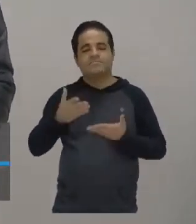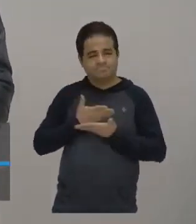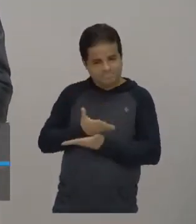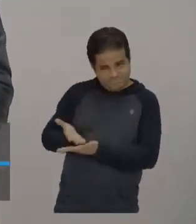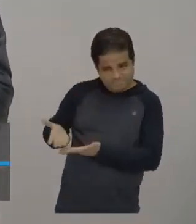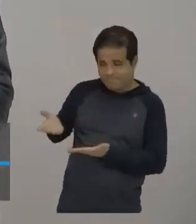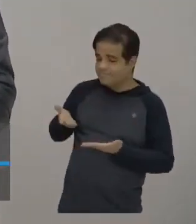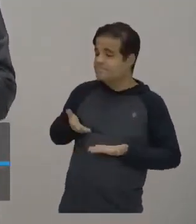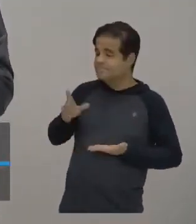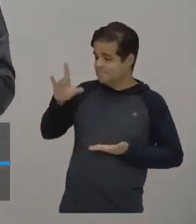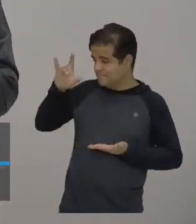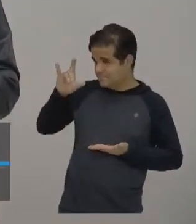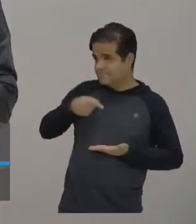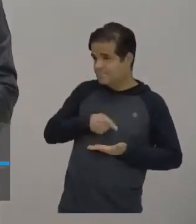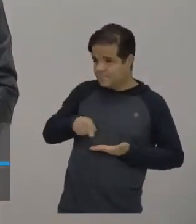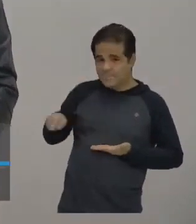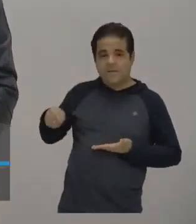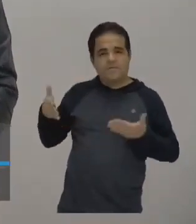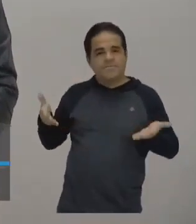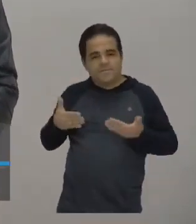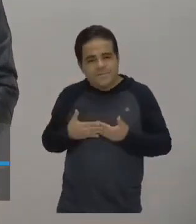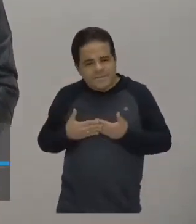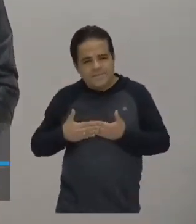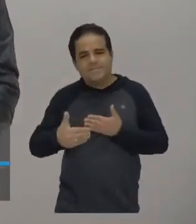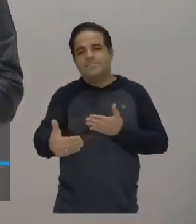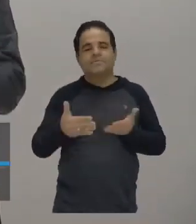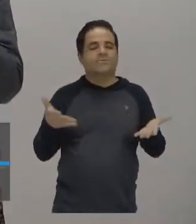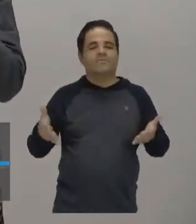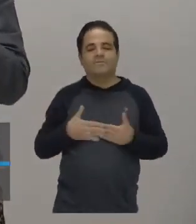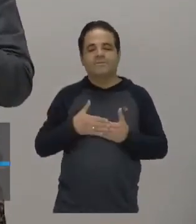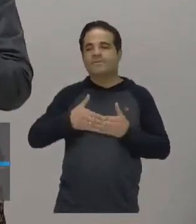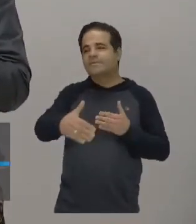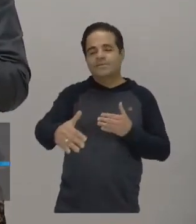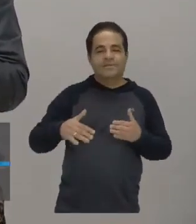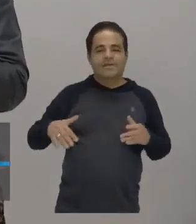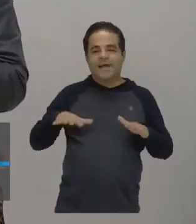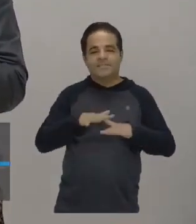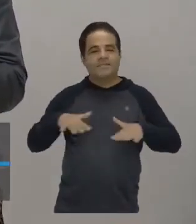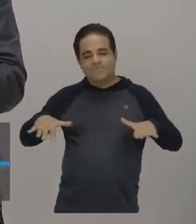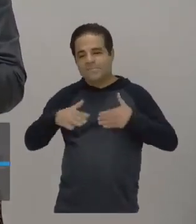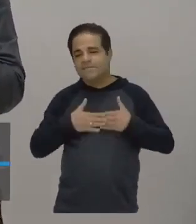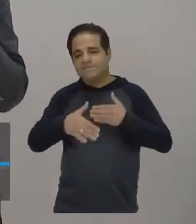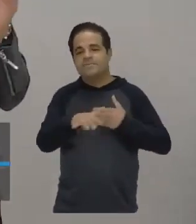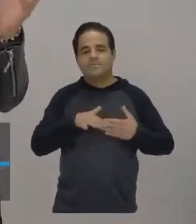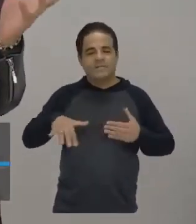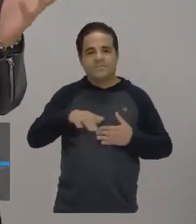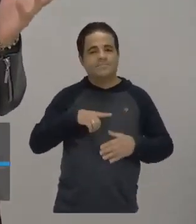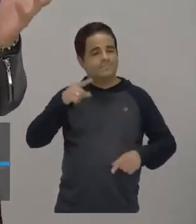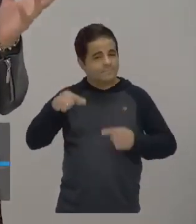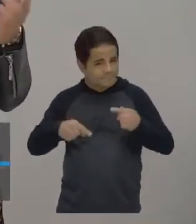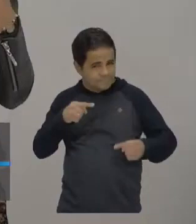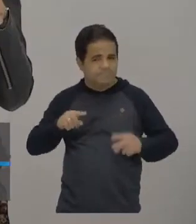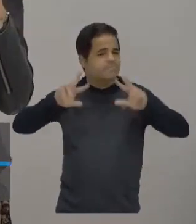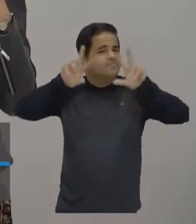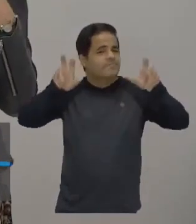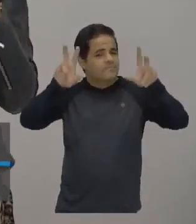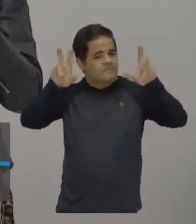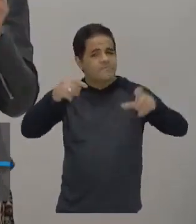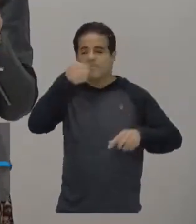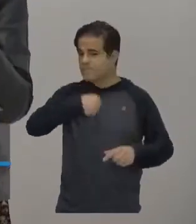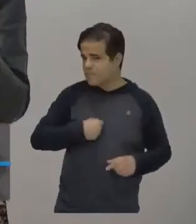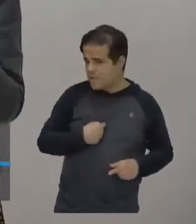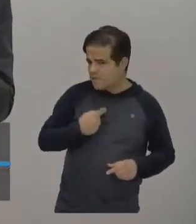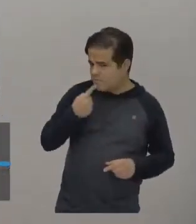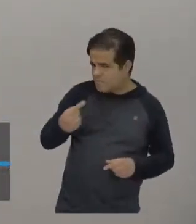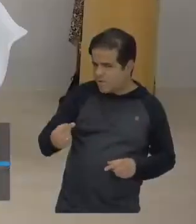CMSP_EM. Língua Portuguesa, CMSP_EM. Mas vamos de aula hoje de assunto polêmico, como vocês podem ver. Eu é que não